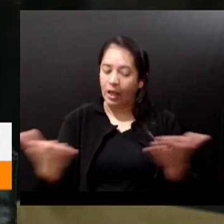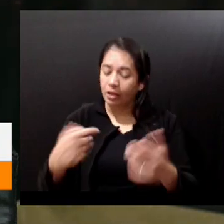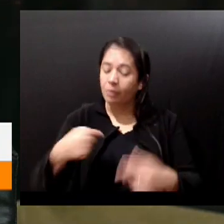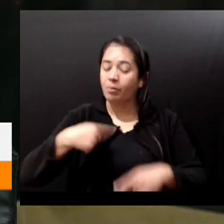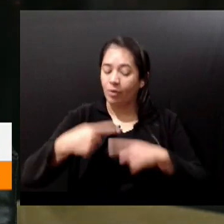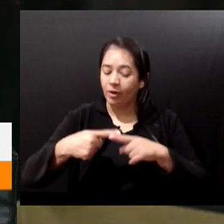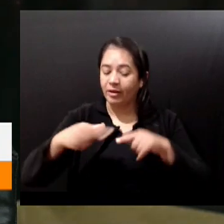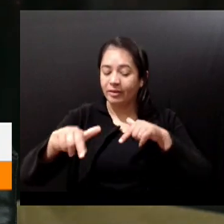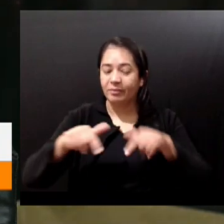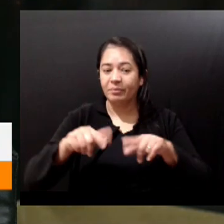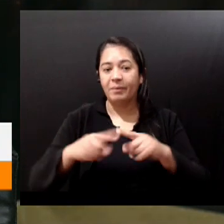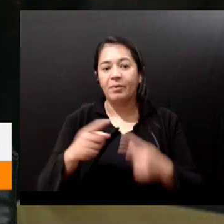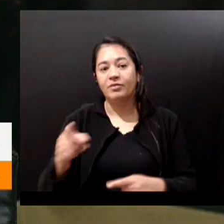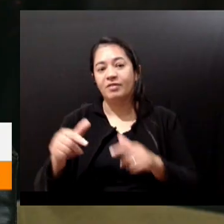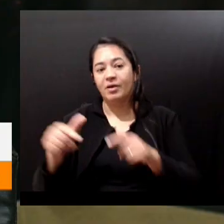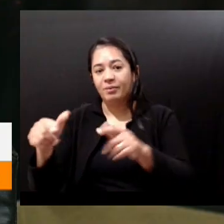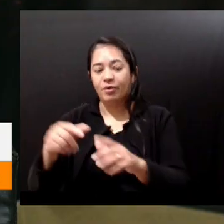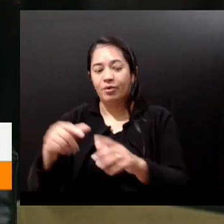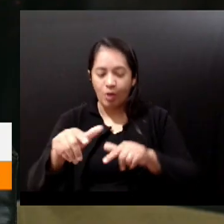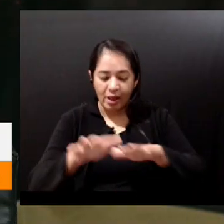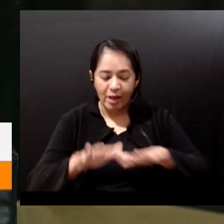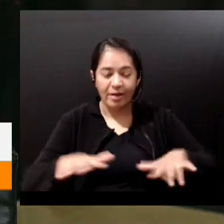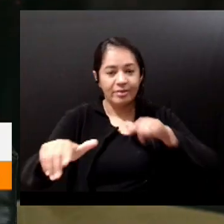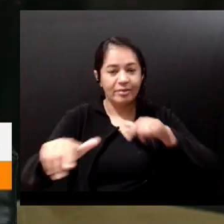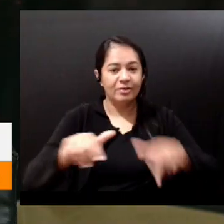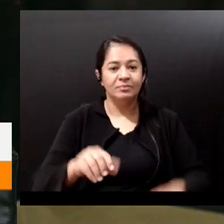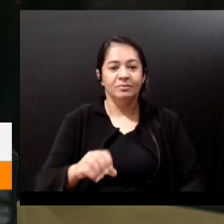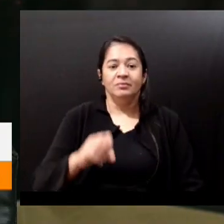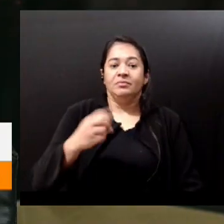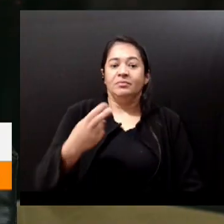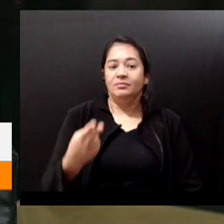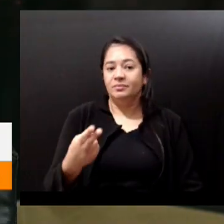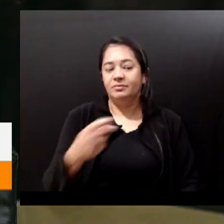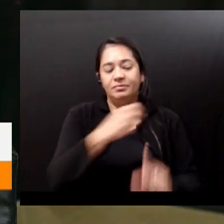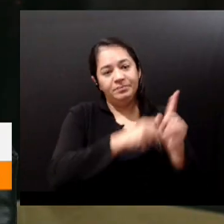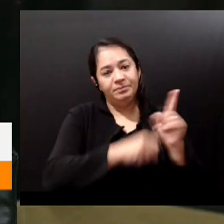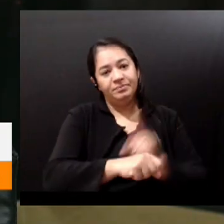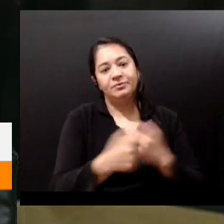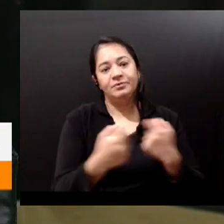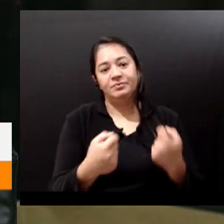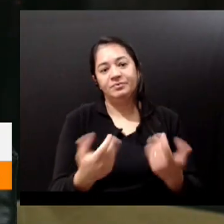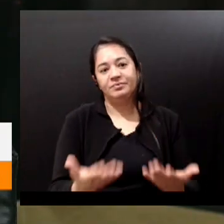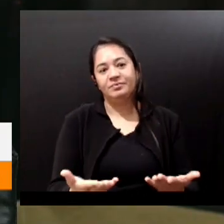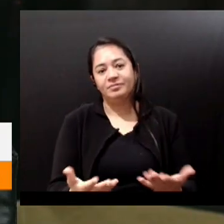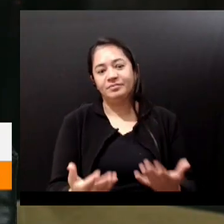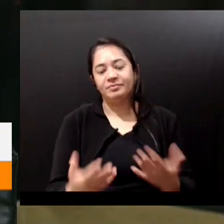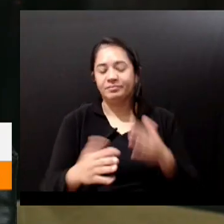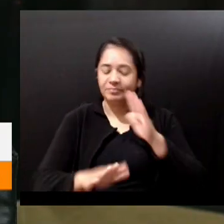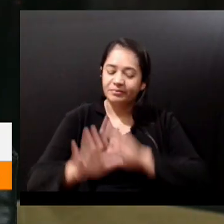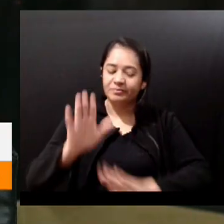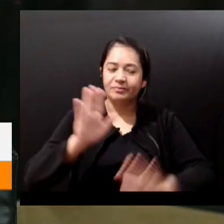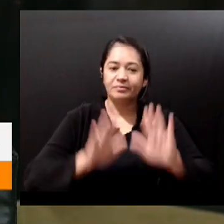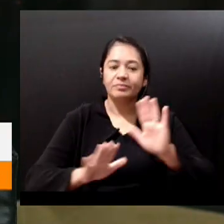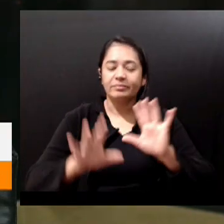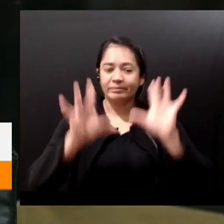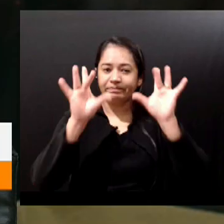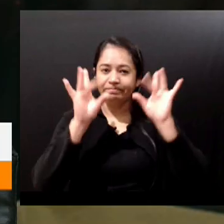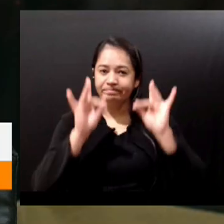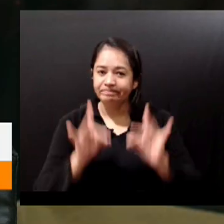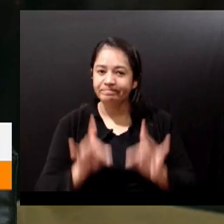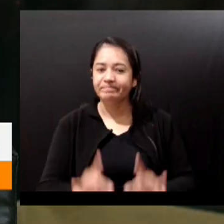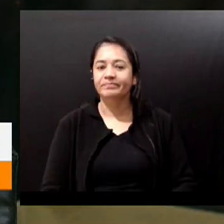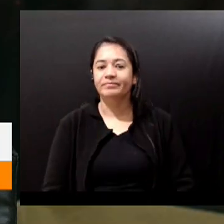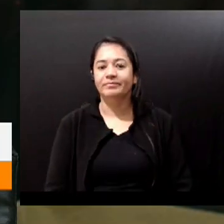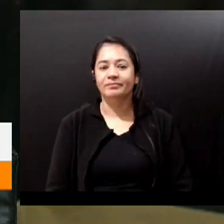ambiente corporativo ou um ambiente social, você tem que tomar muito cuidado. São detalhes que fazem toda a Toda a diferença no nosso diferença.